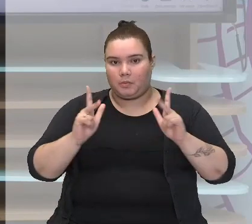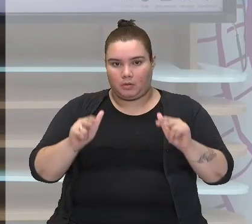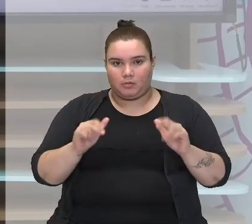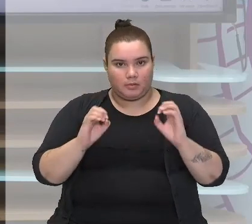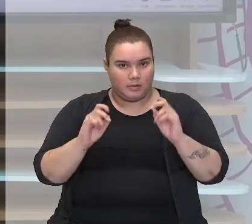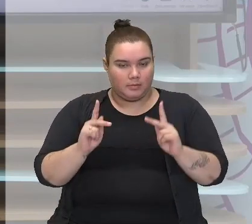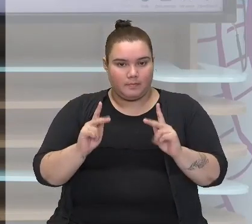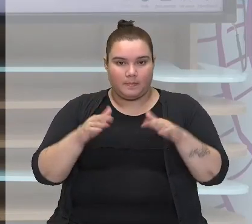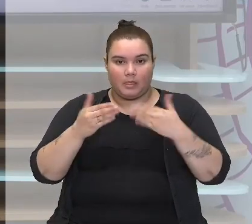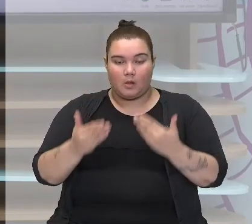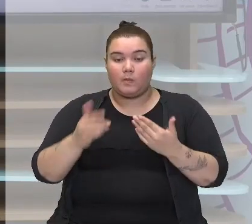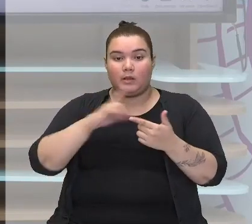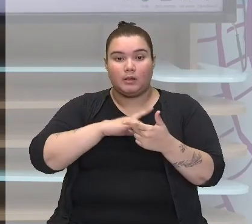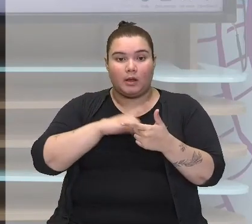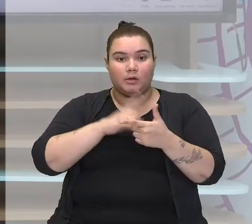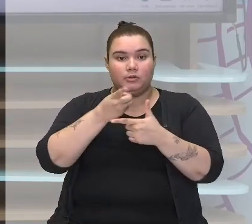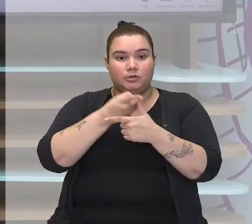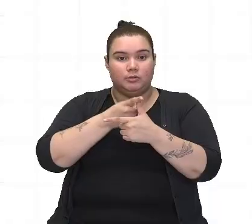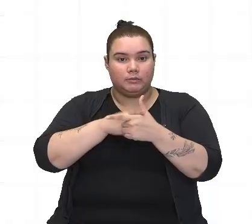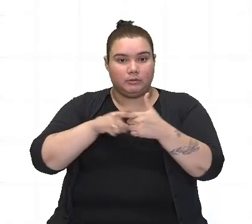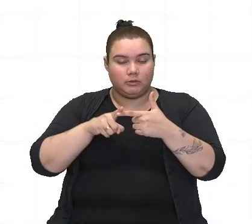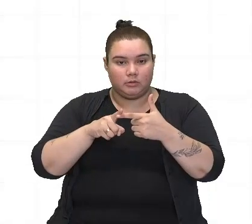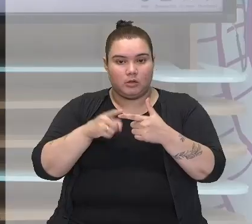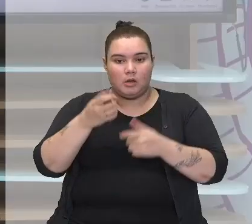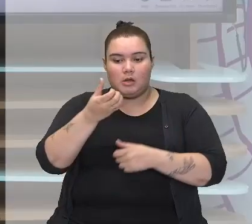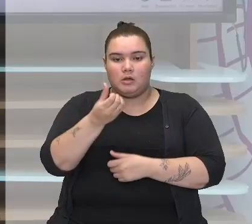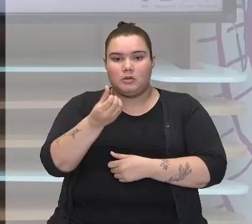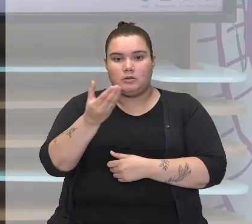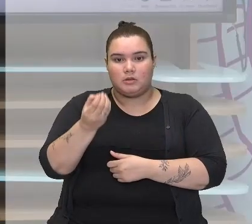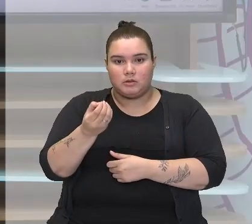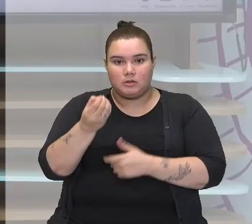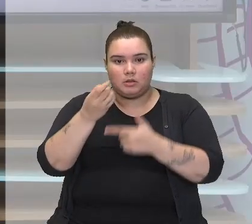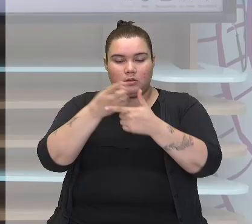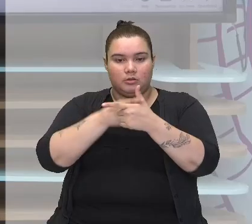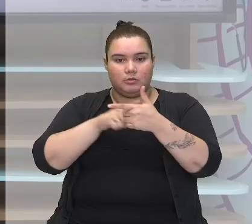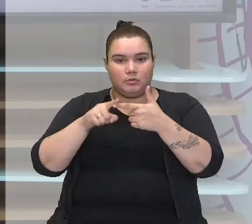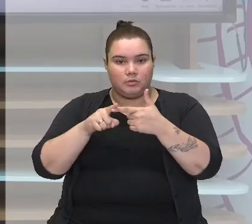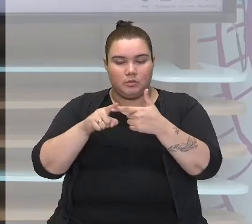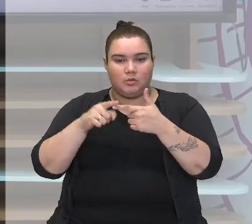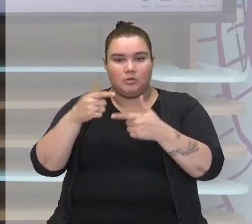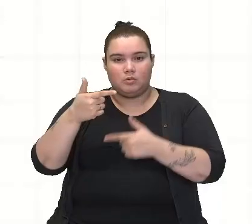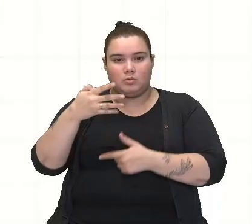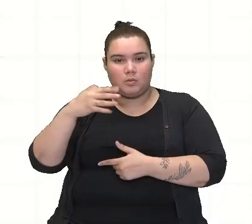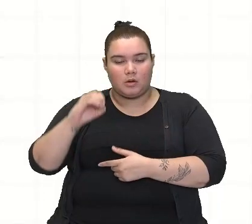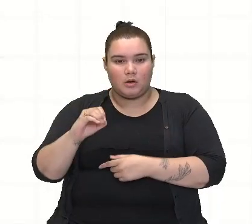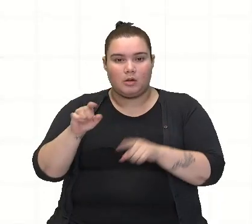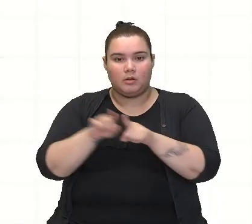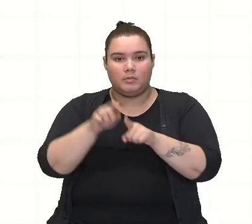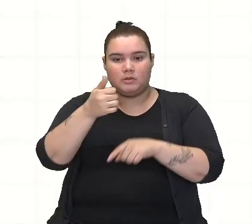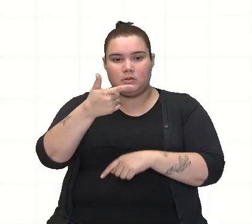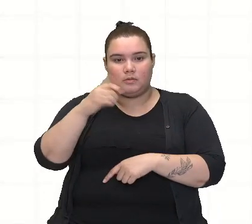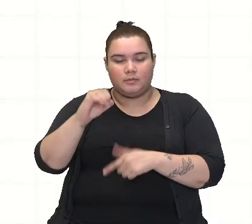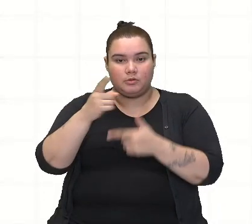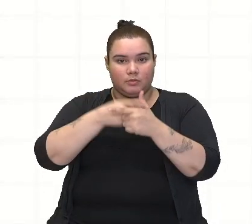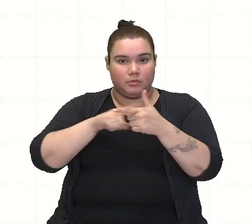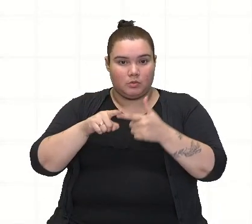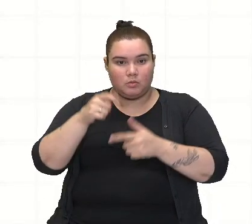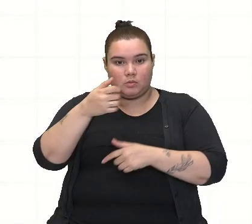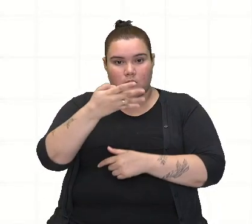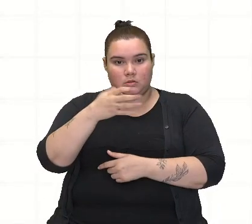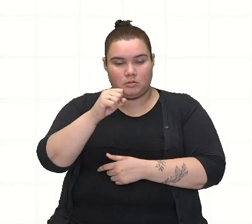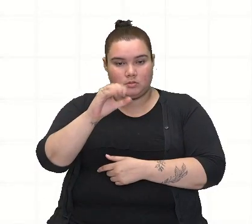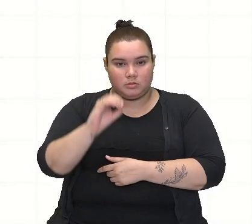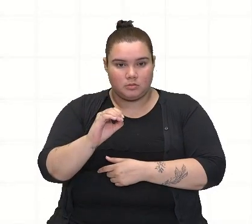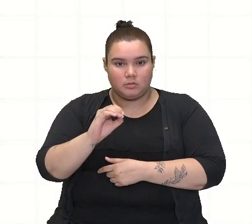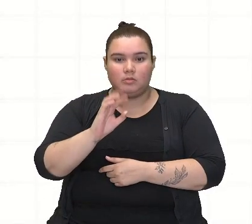Então, quando eu divido 60 por 240 e 120 por 480, você tem